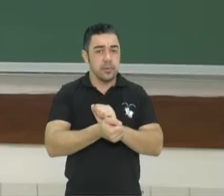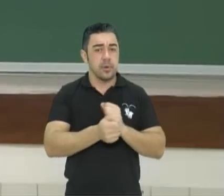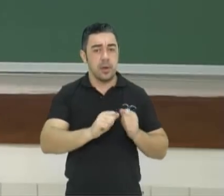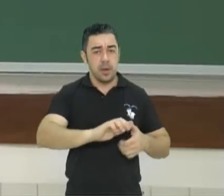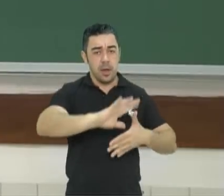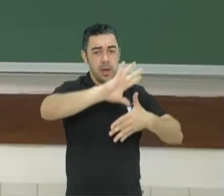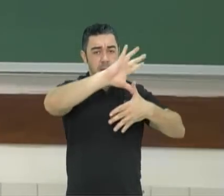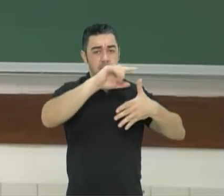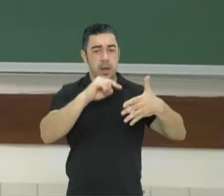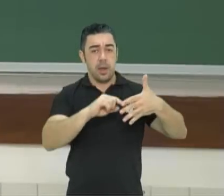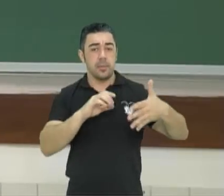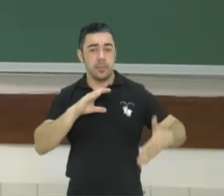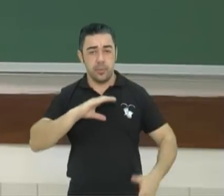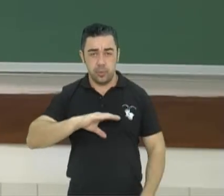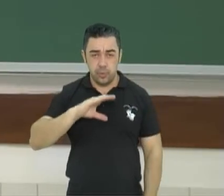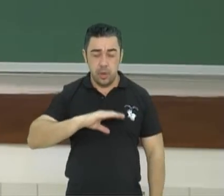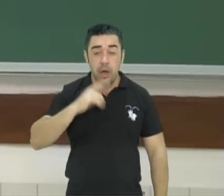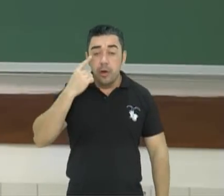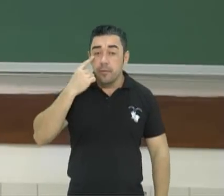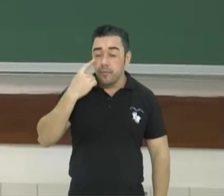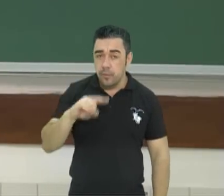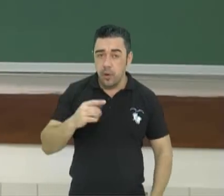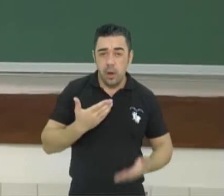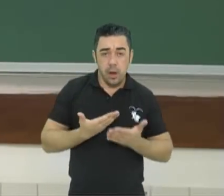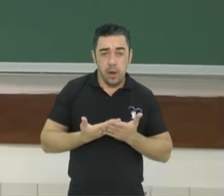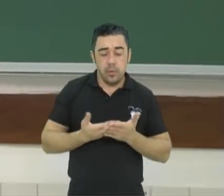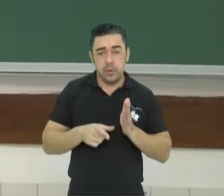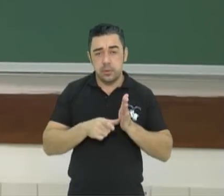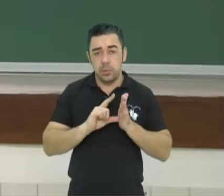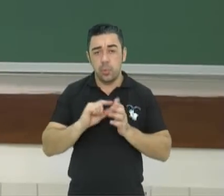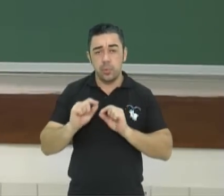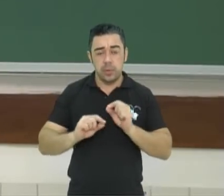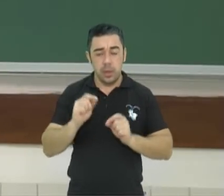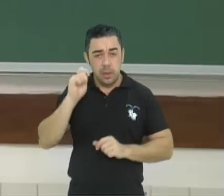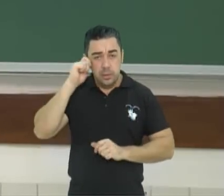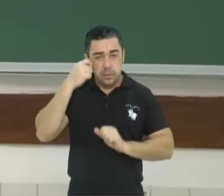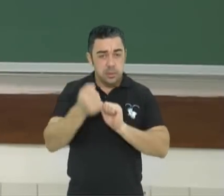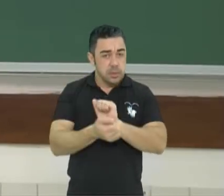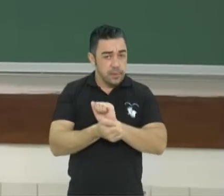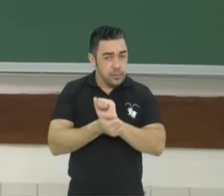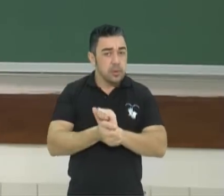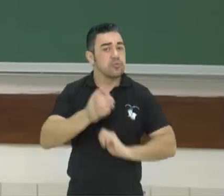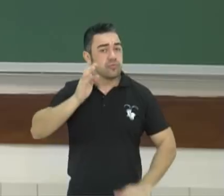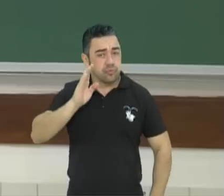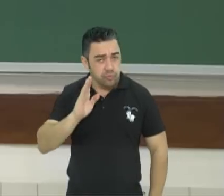de uma questão que nós vimos nas aulas anteriores, que a escravidão ela já era